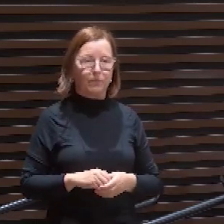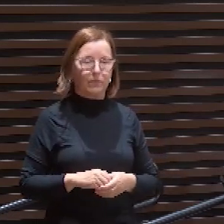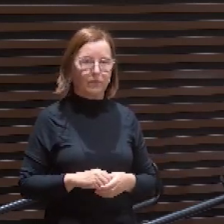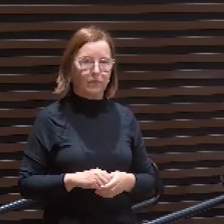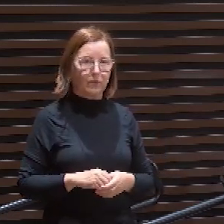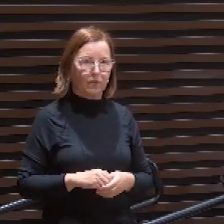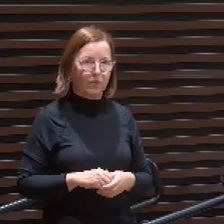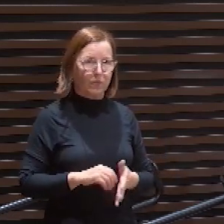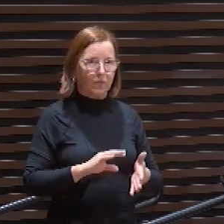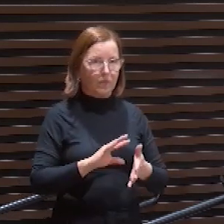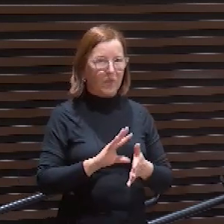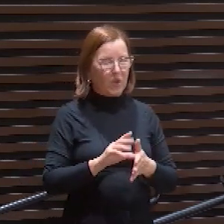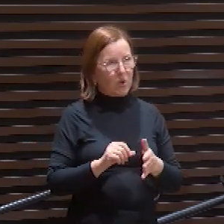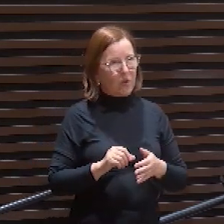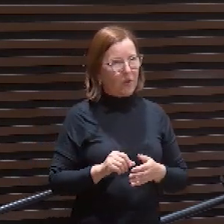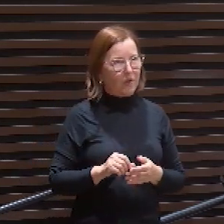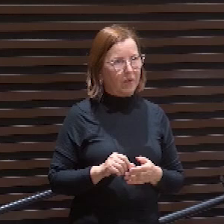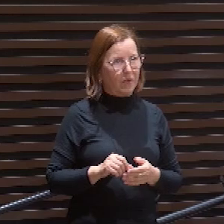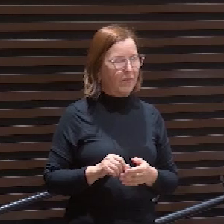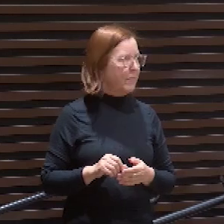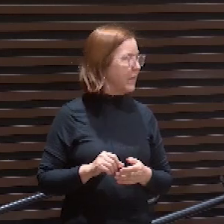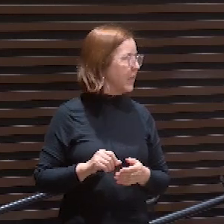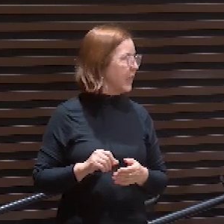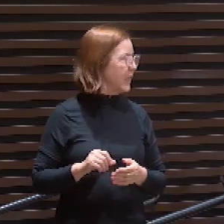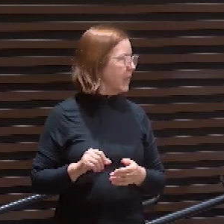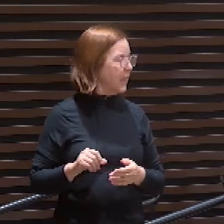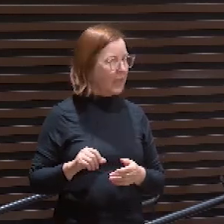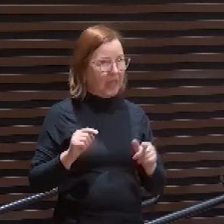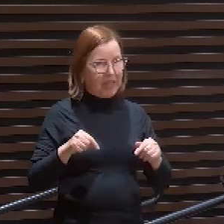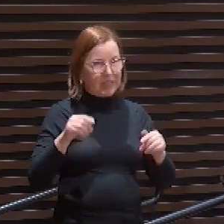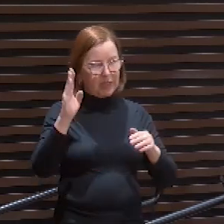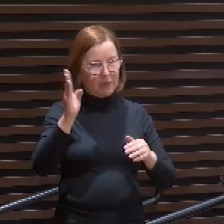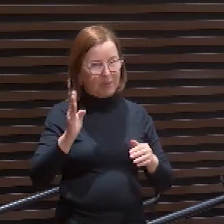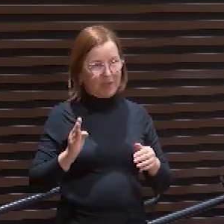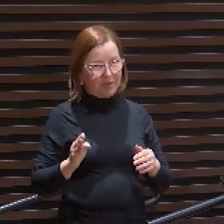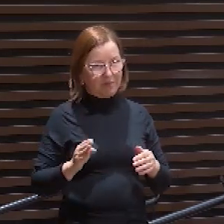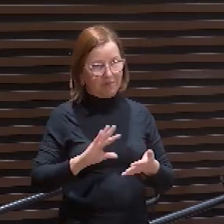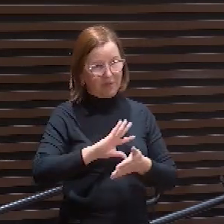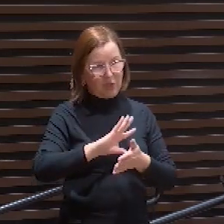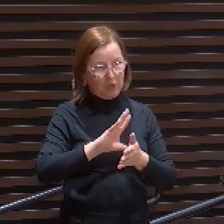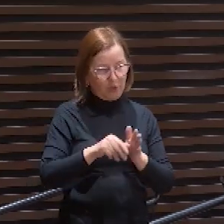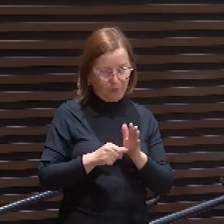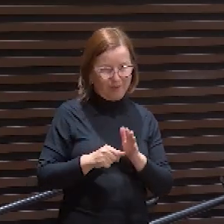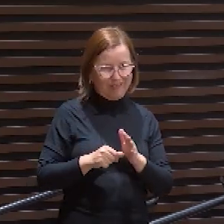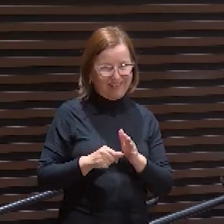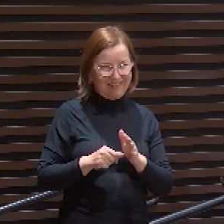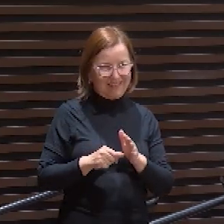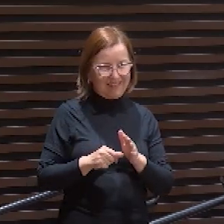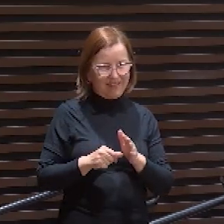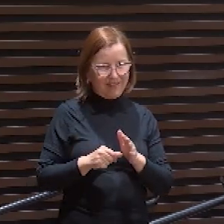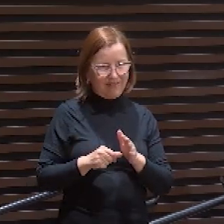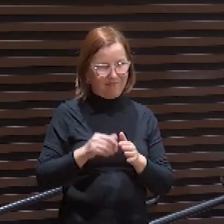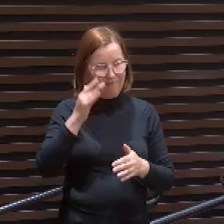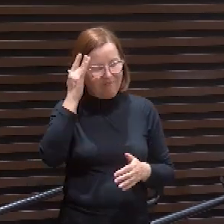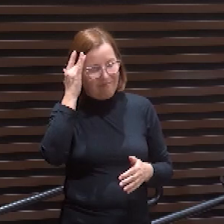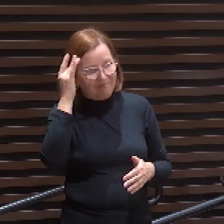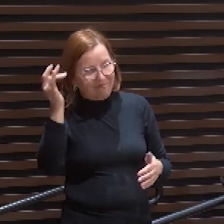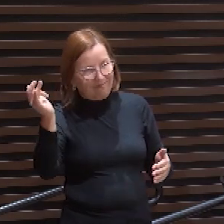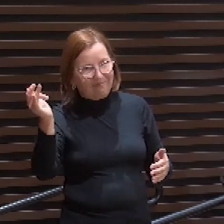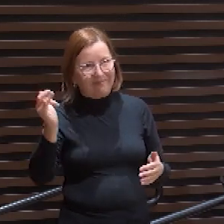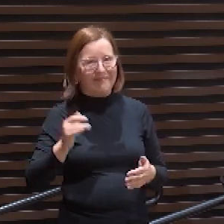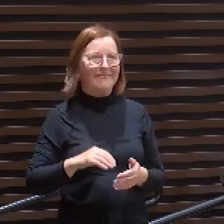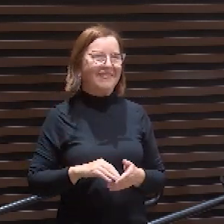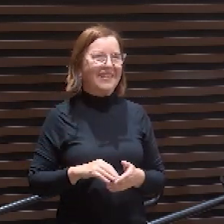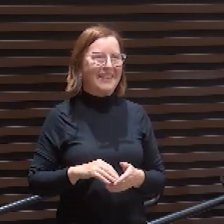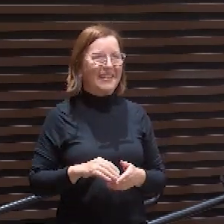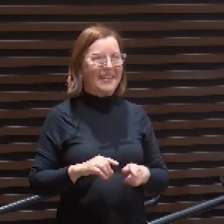sem perceber, rouba com força. Aqui no Brasil se furta e rouba facilmente.